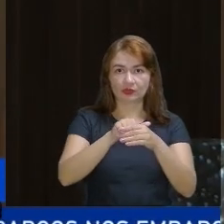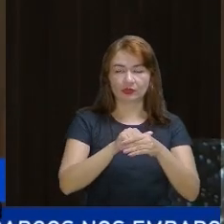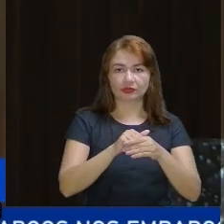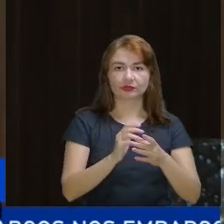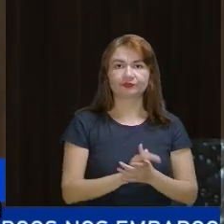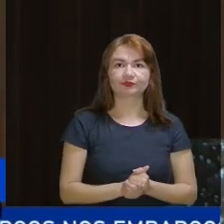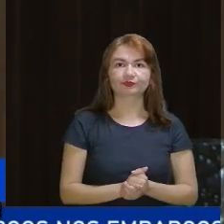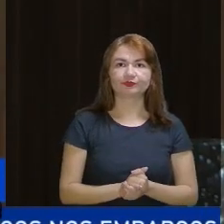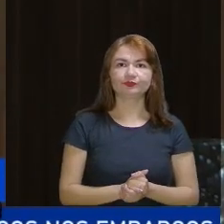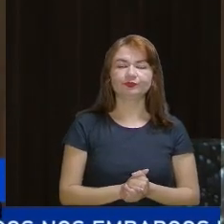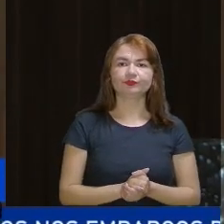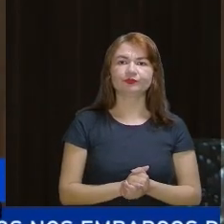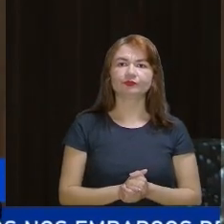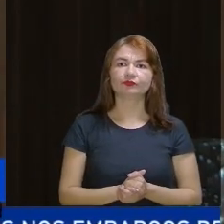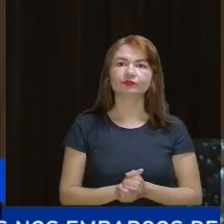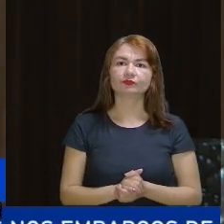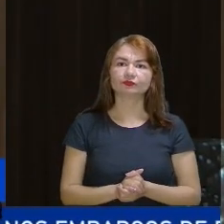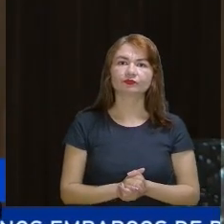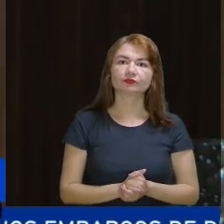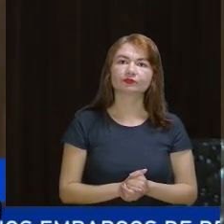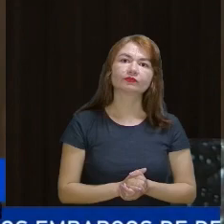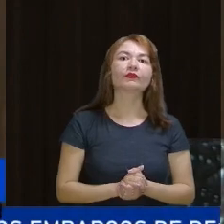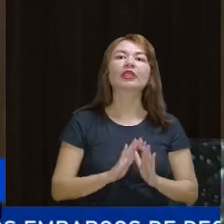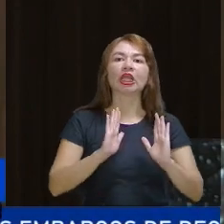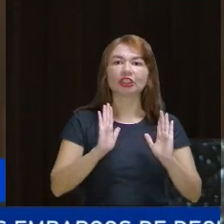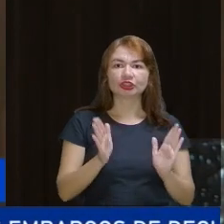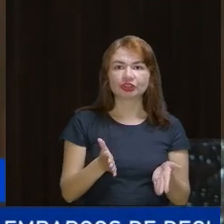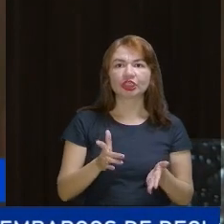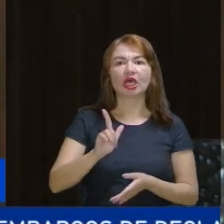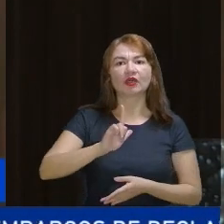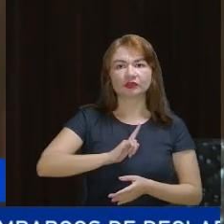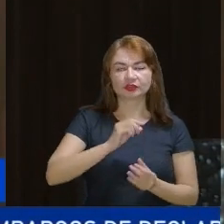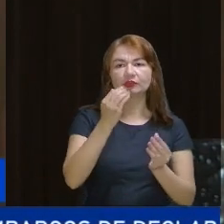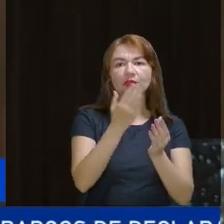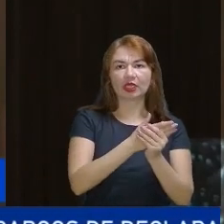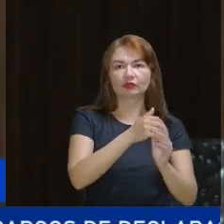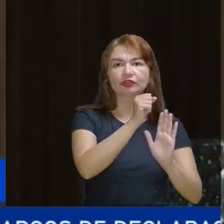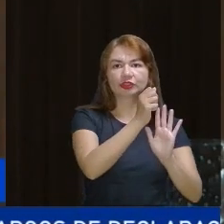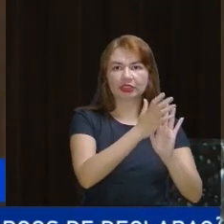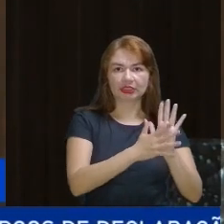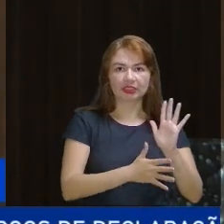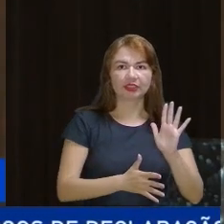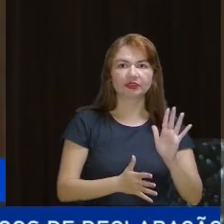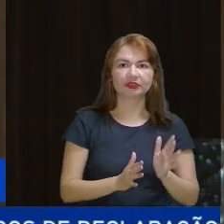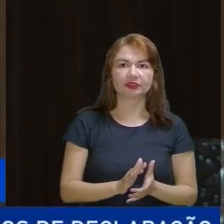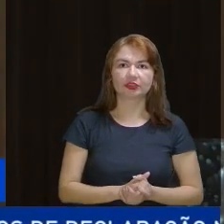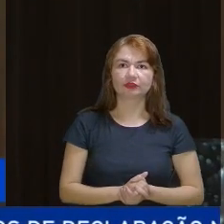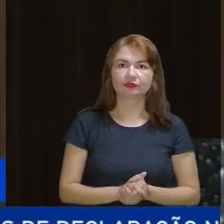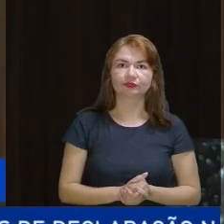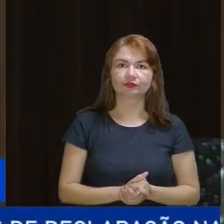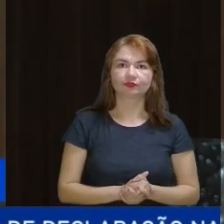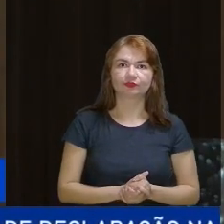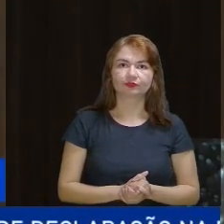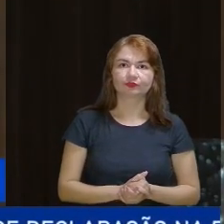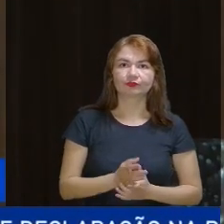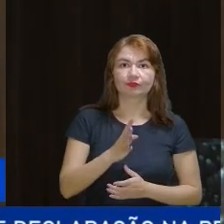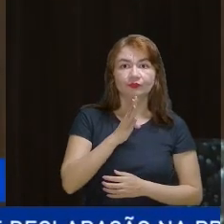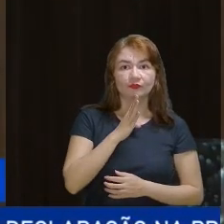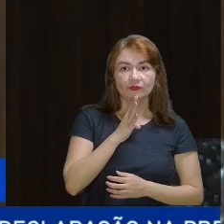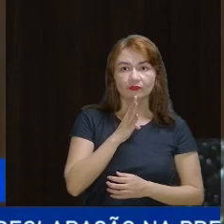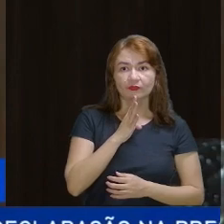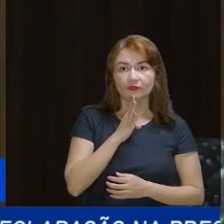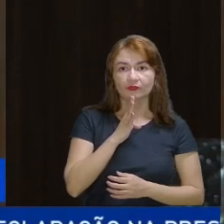aí sobre esse acórdão já houve um embargo de declaração que levou ao conhecimento,